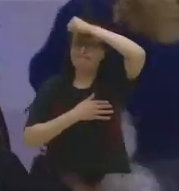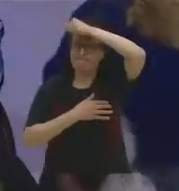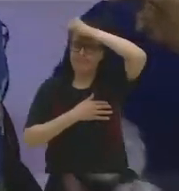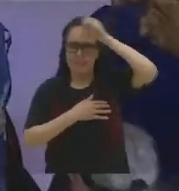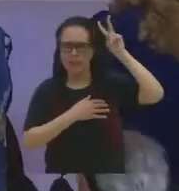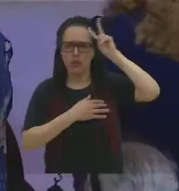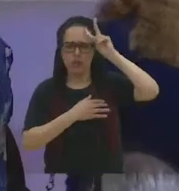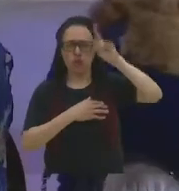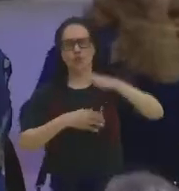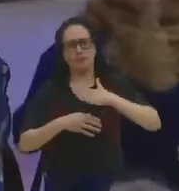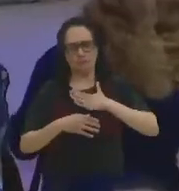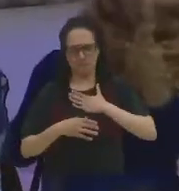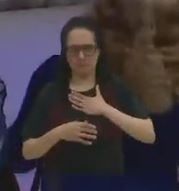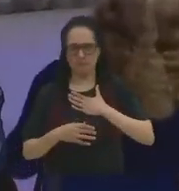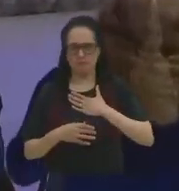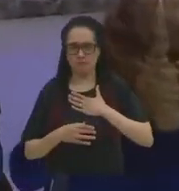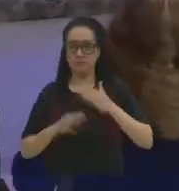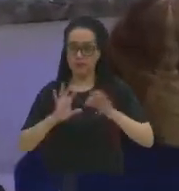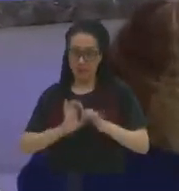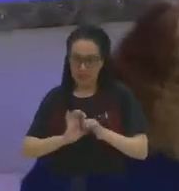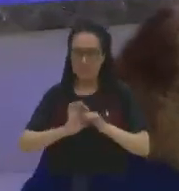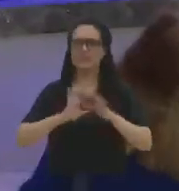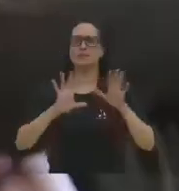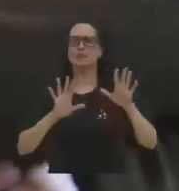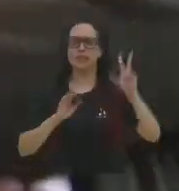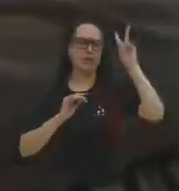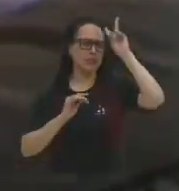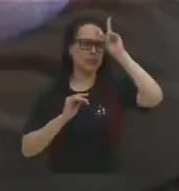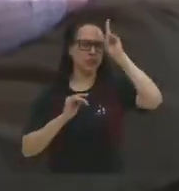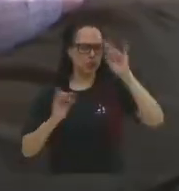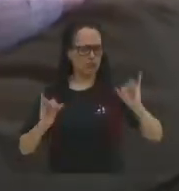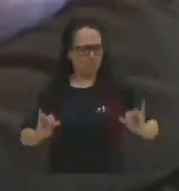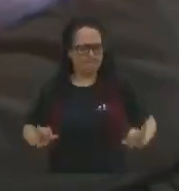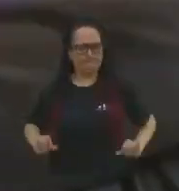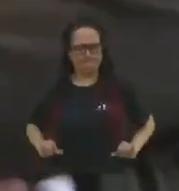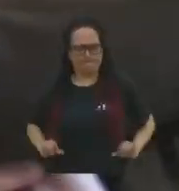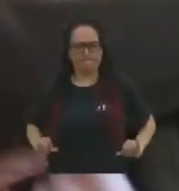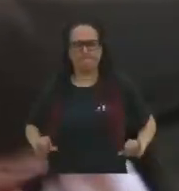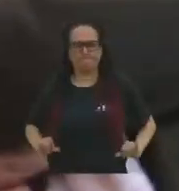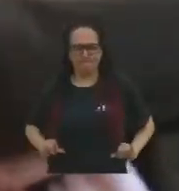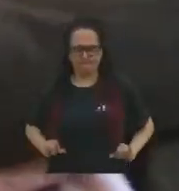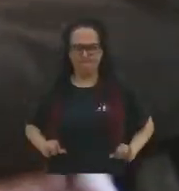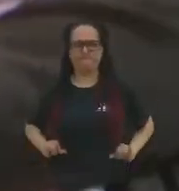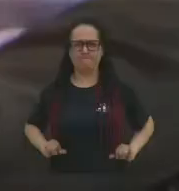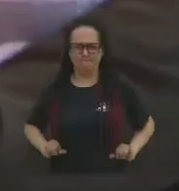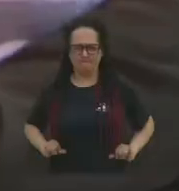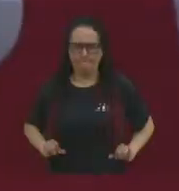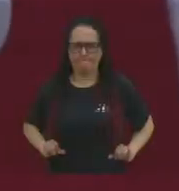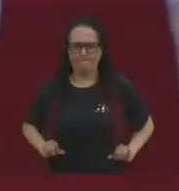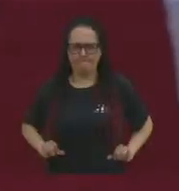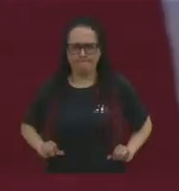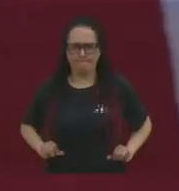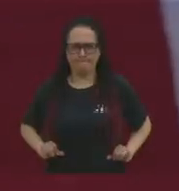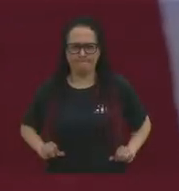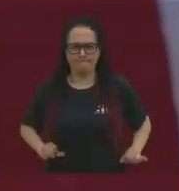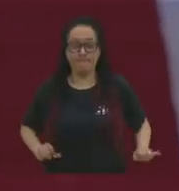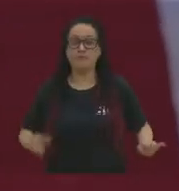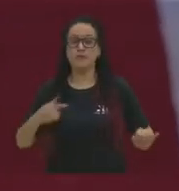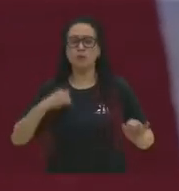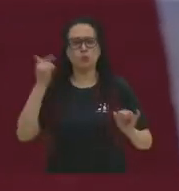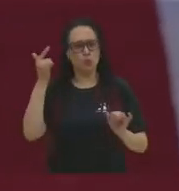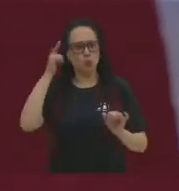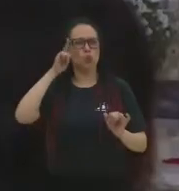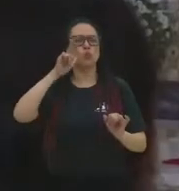minha história. E libertar a minha história de sofrimento. E libertar a minha história de sofrimento. Para que eu possa sentir